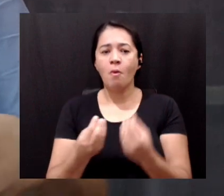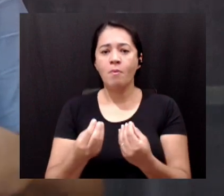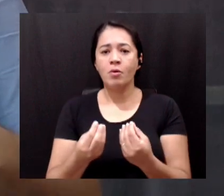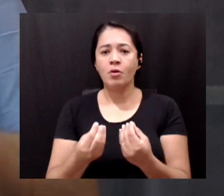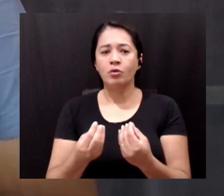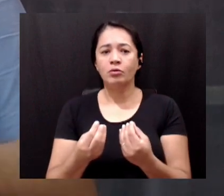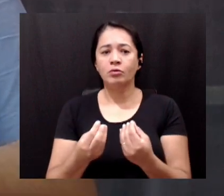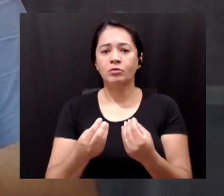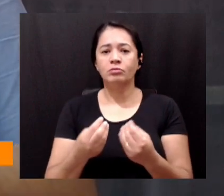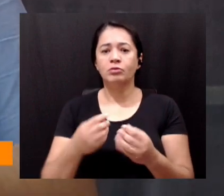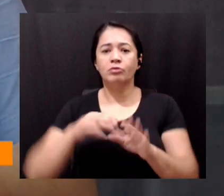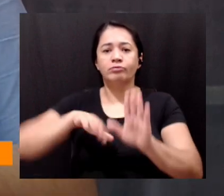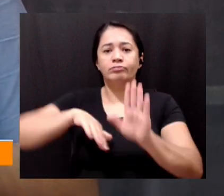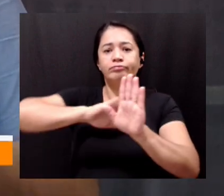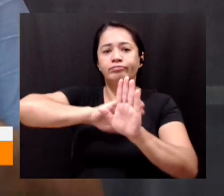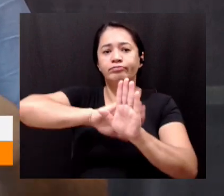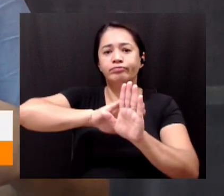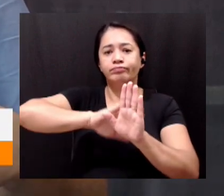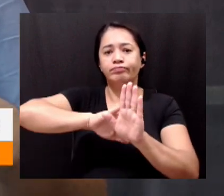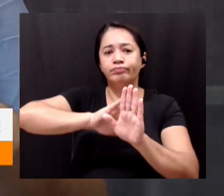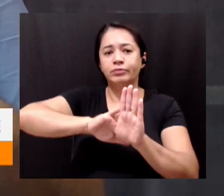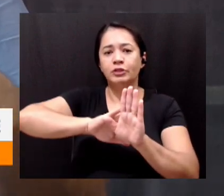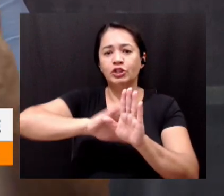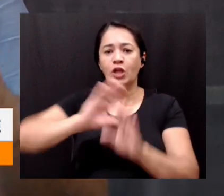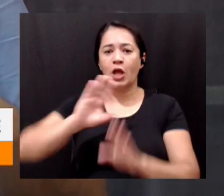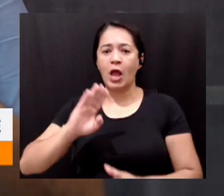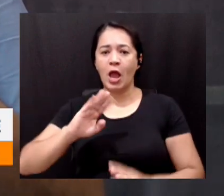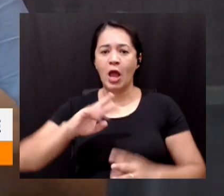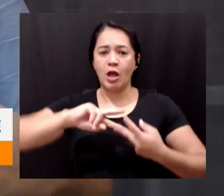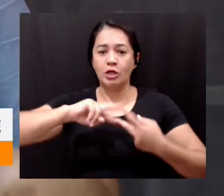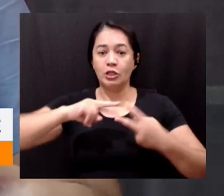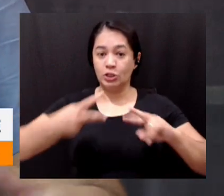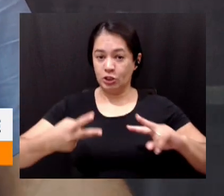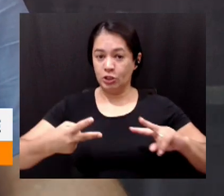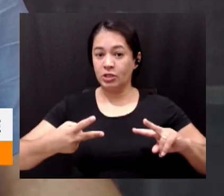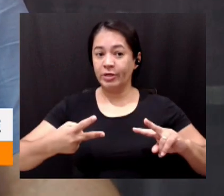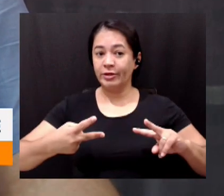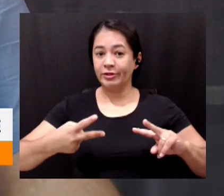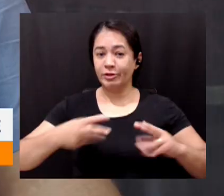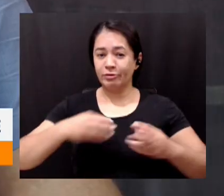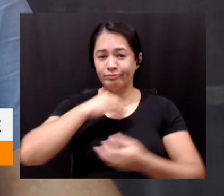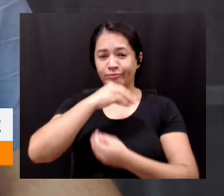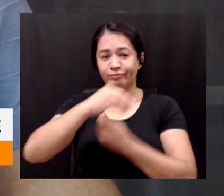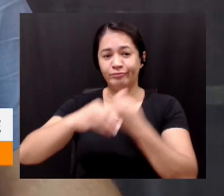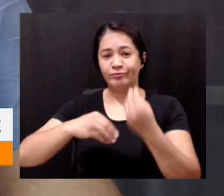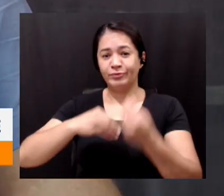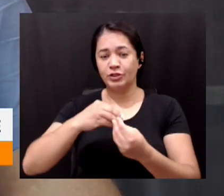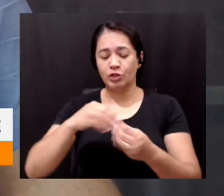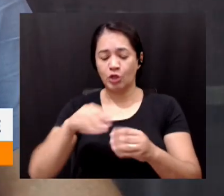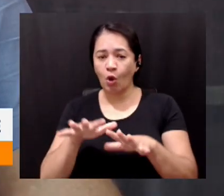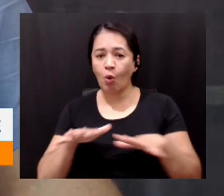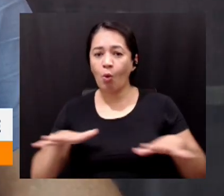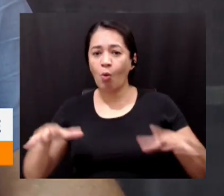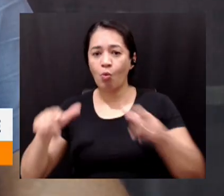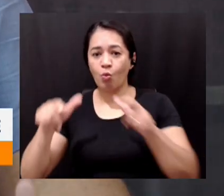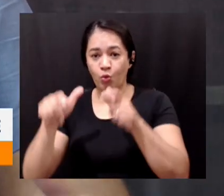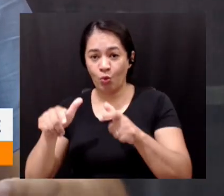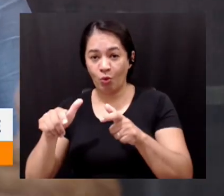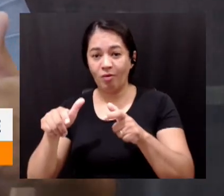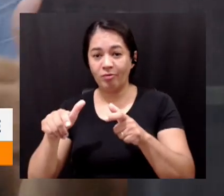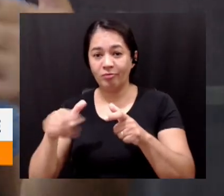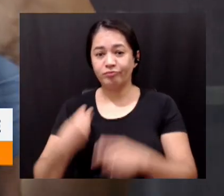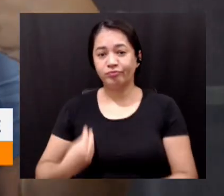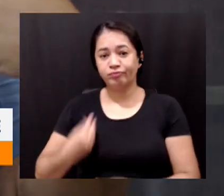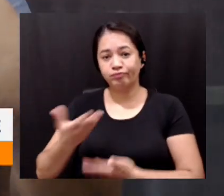existem predisposições genéticas, né, que vão se misturar aí com questões ambientais, além